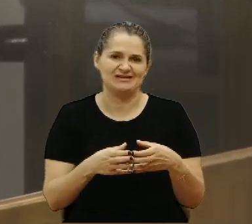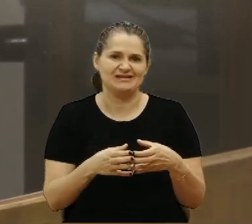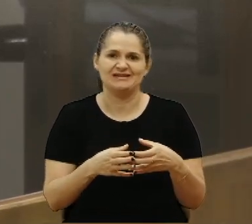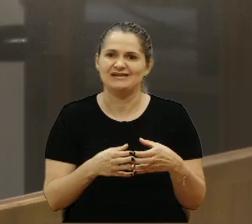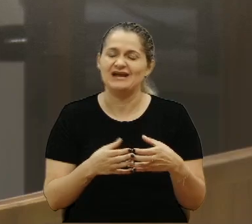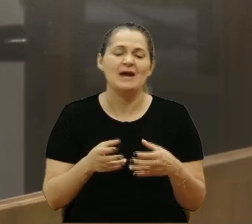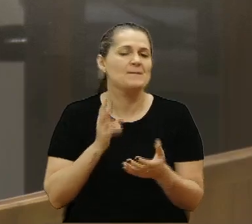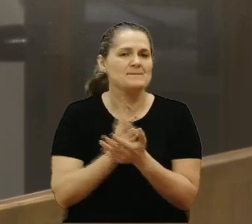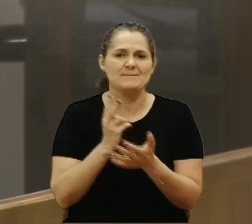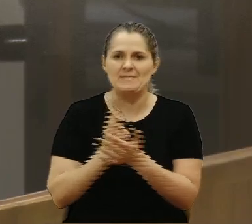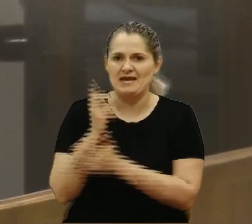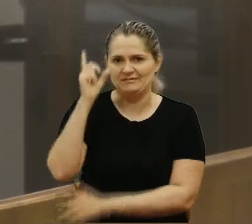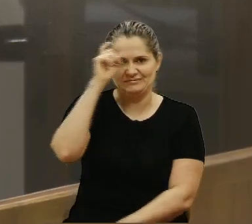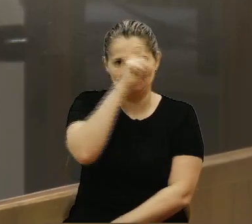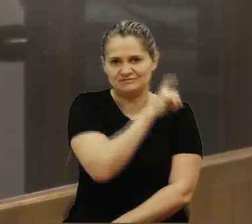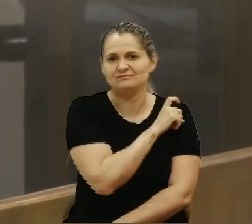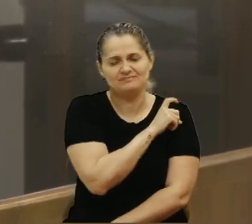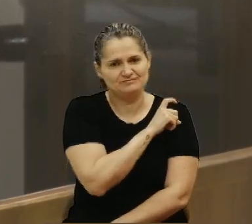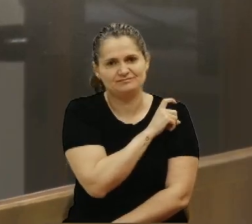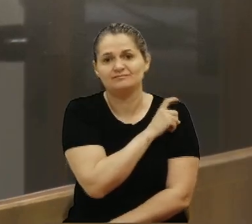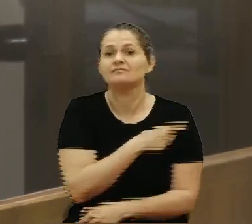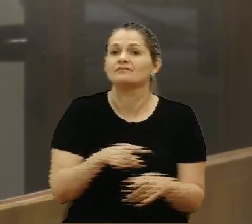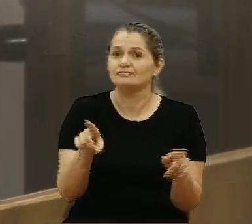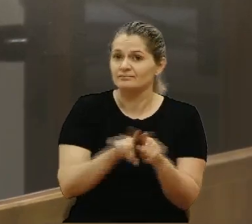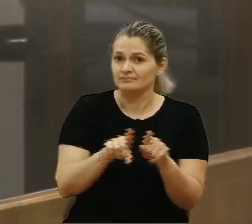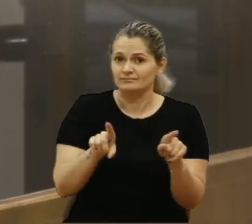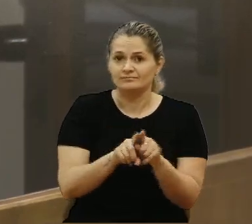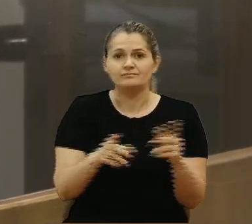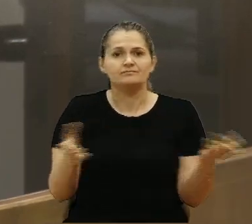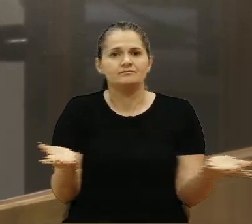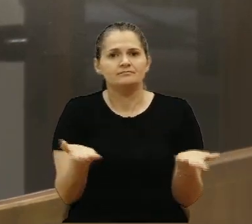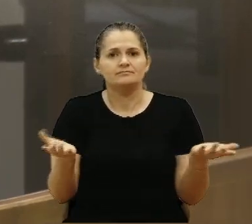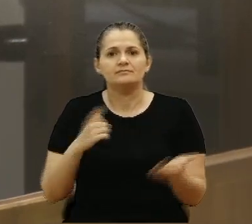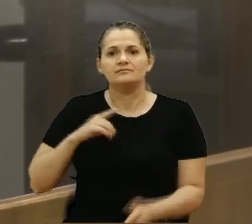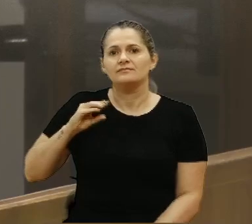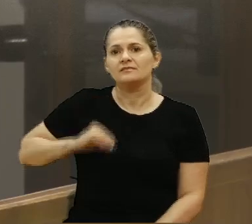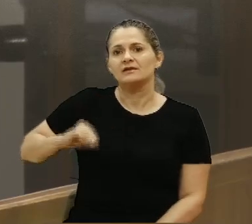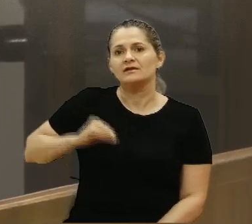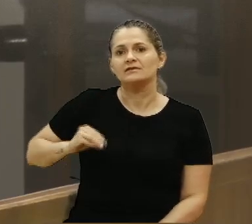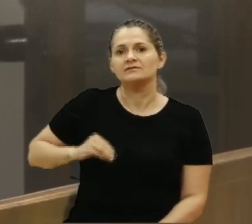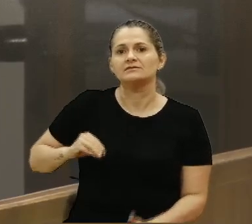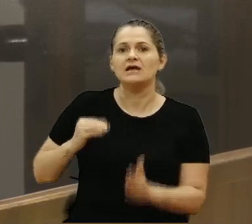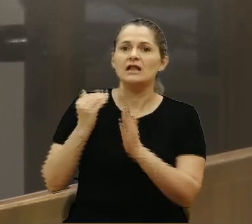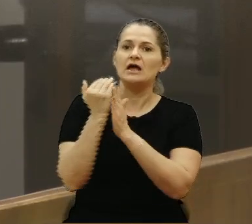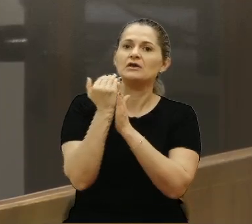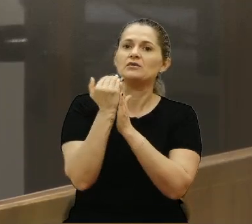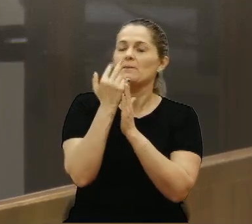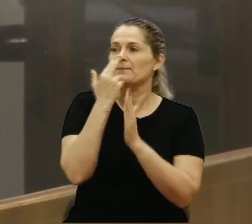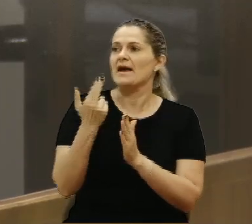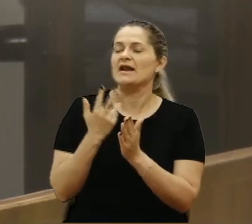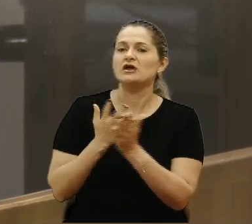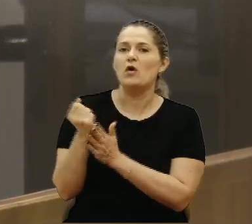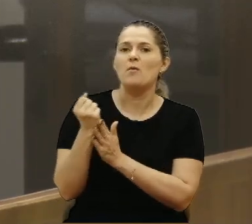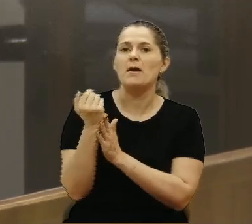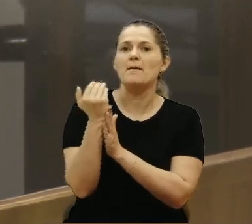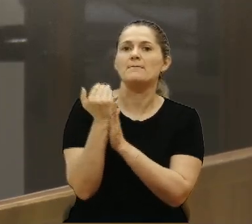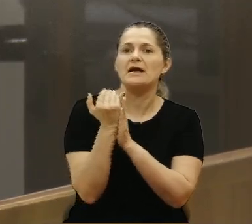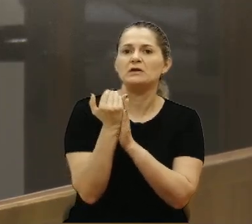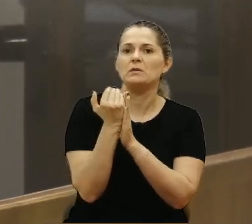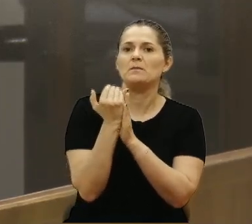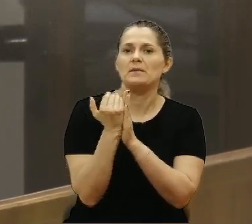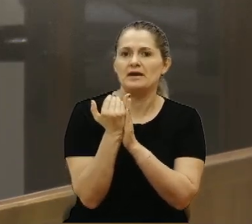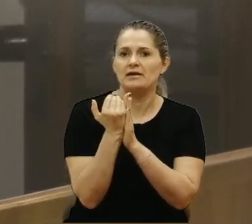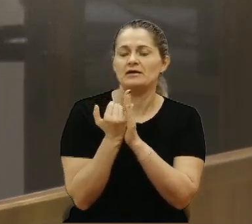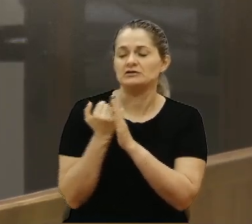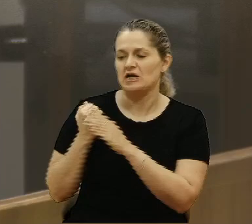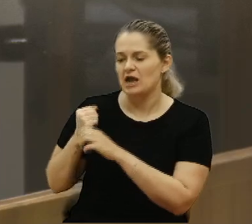mesmas dificuldades, nós estamos agora com o nosso salário cada vez comprando menos. E fazem anos que a